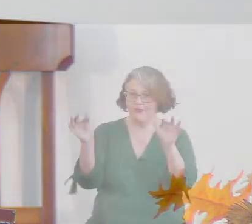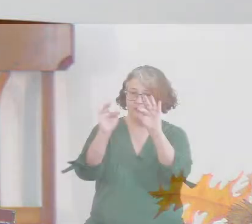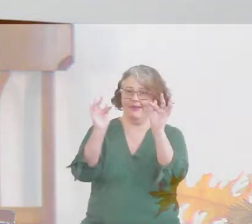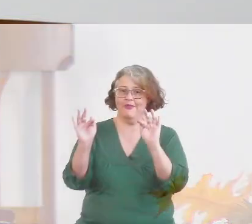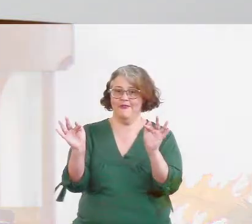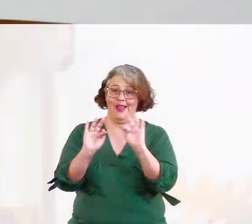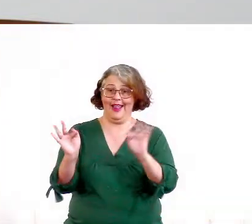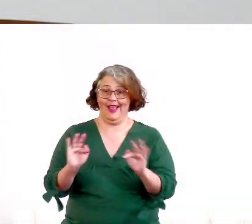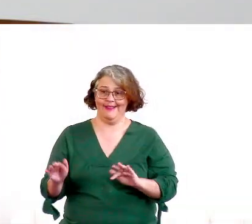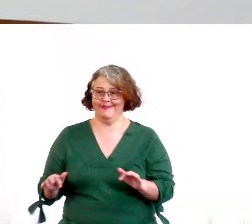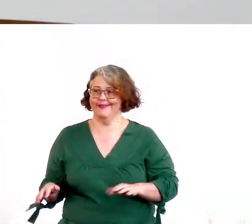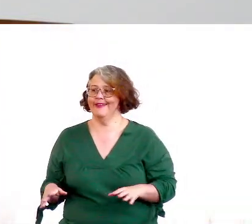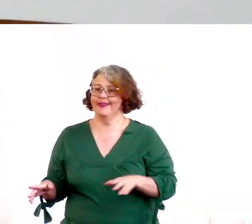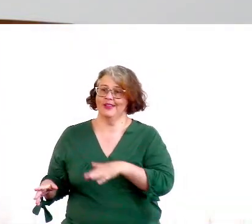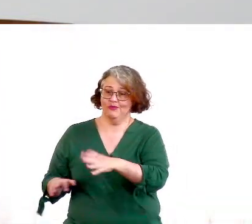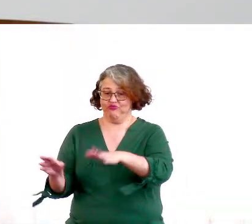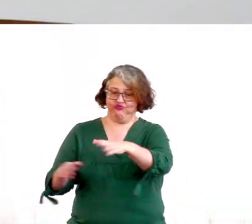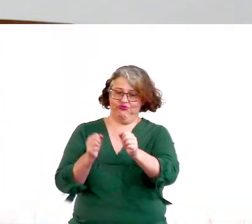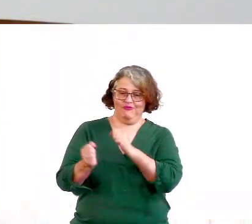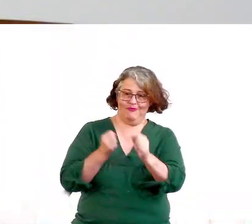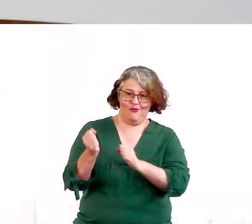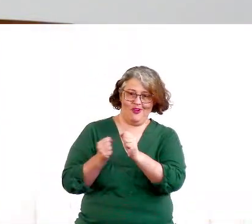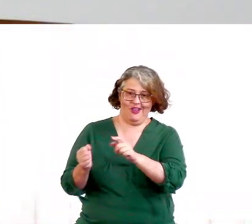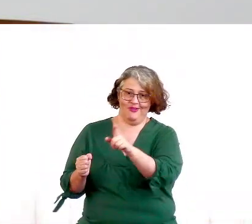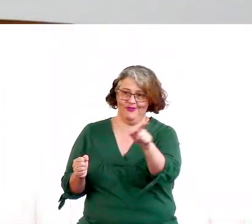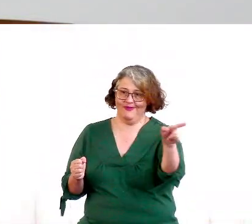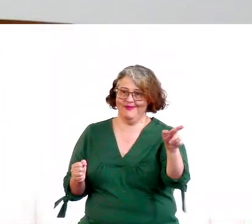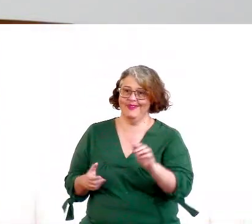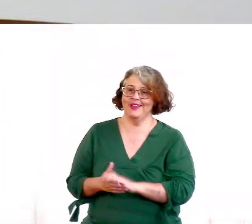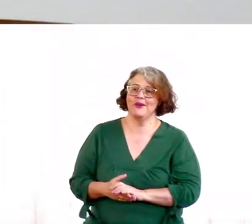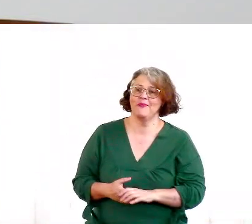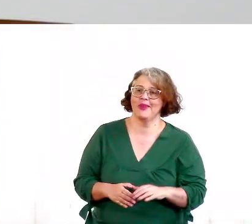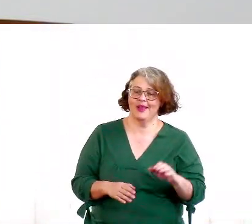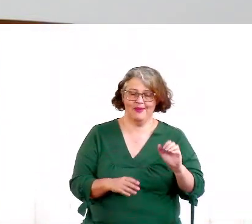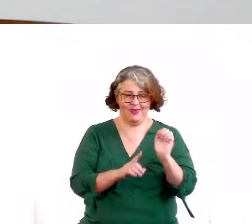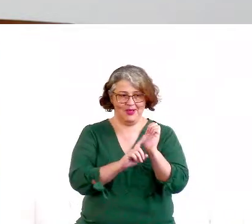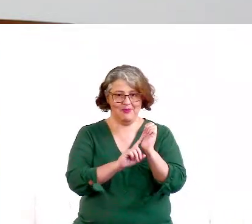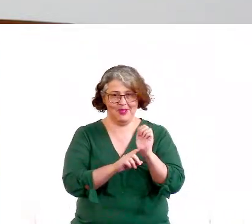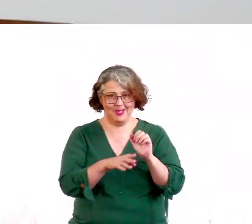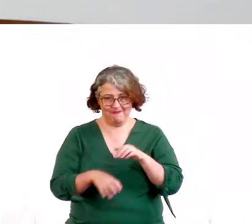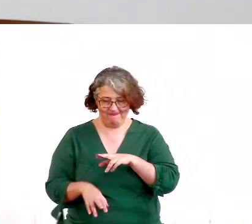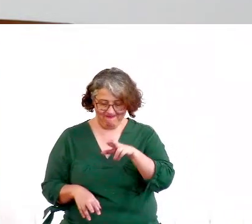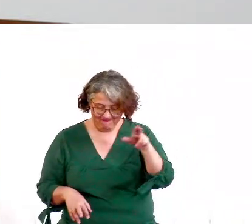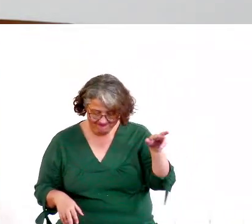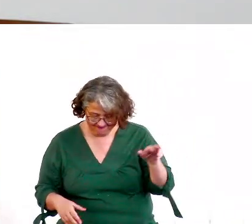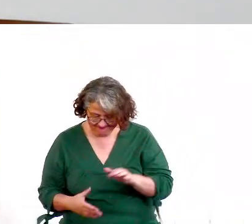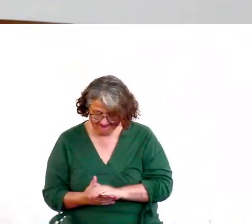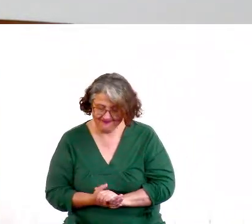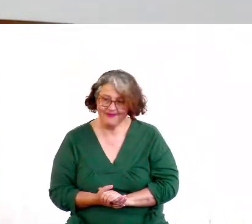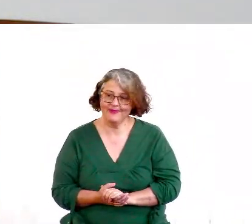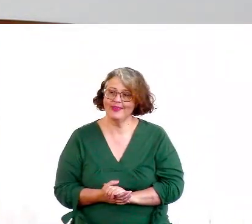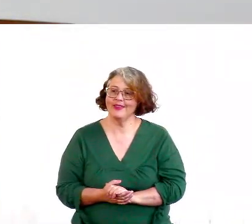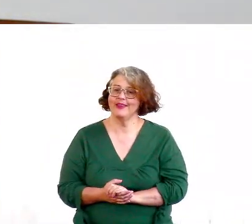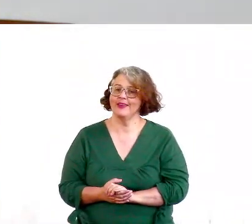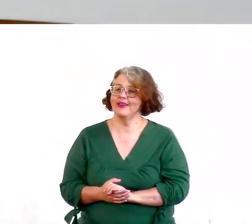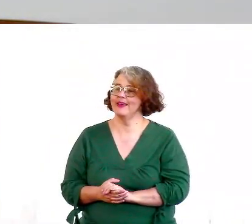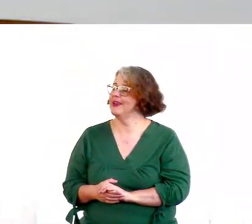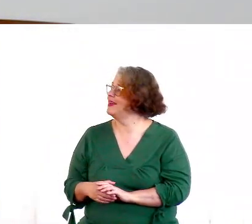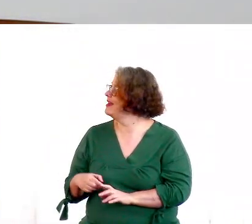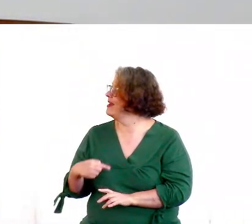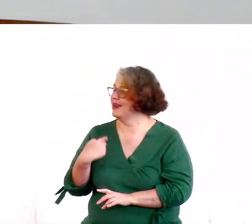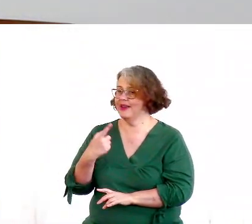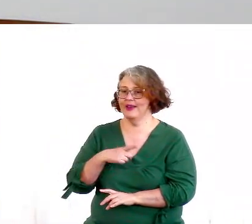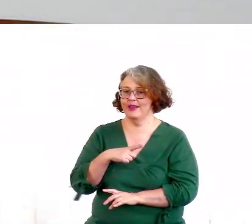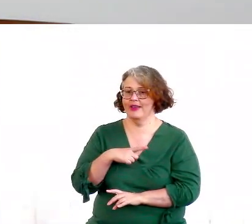pela porta para aquele momento da Escola Bíblica Dominical. Nossa gratidão nessa manhã, mais uma vez, o reverendo